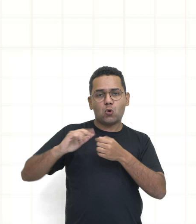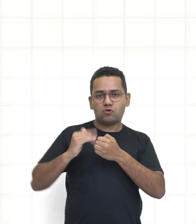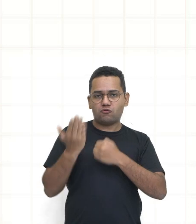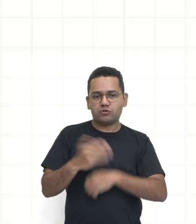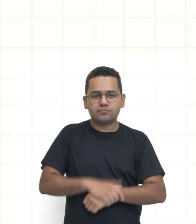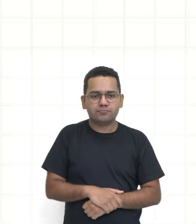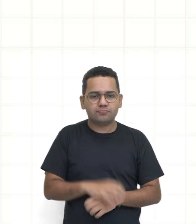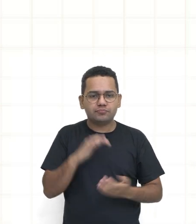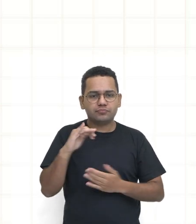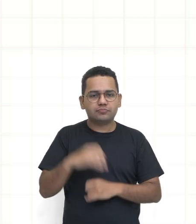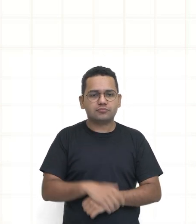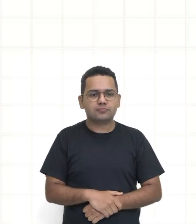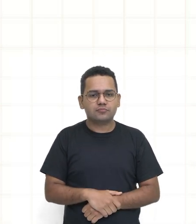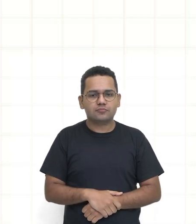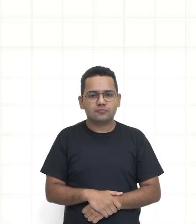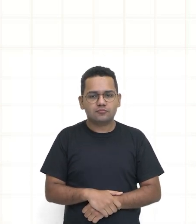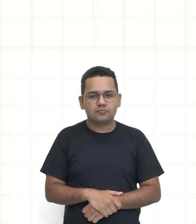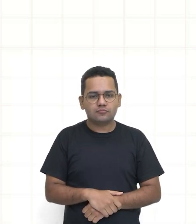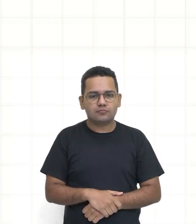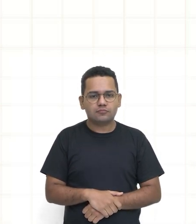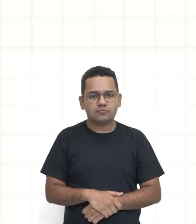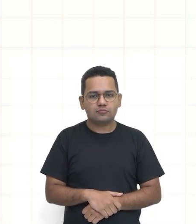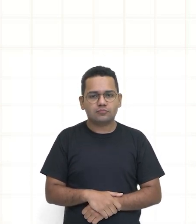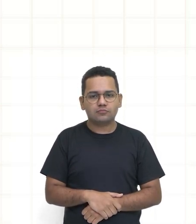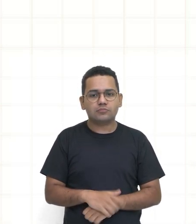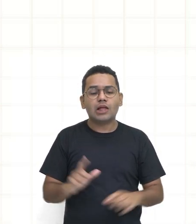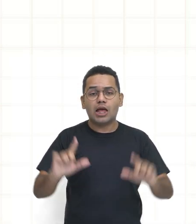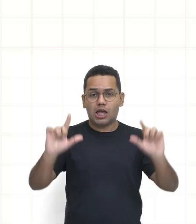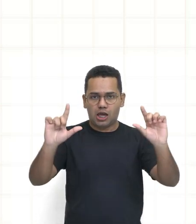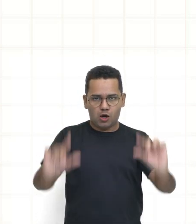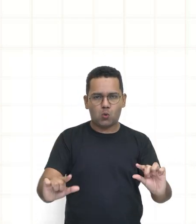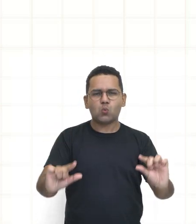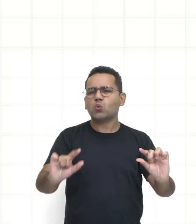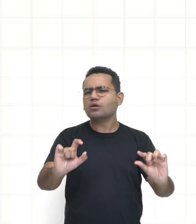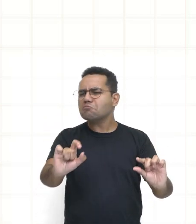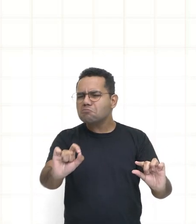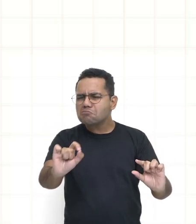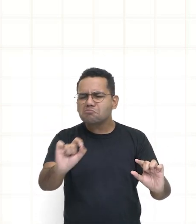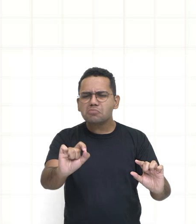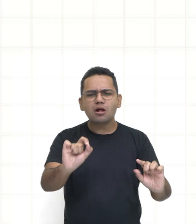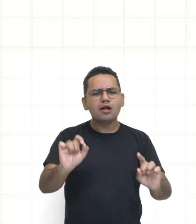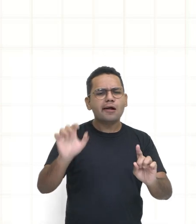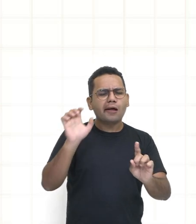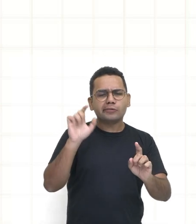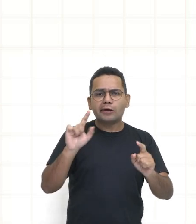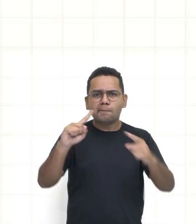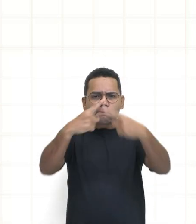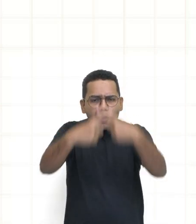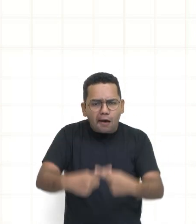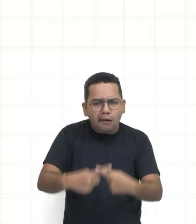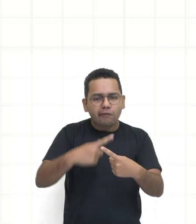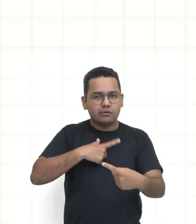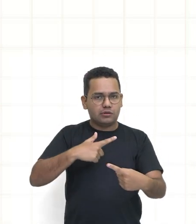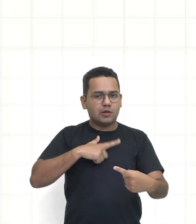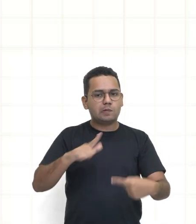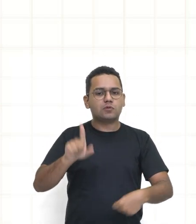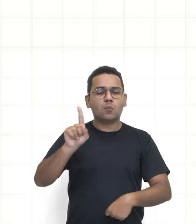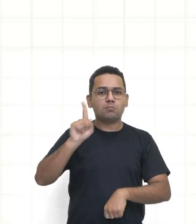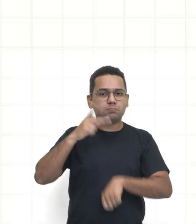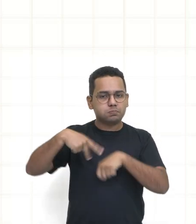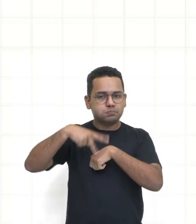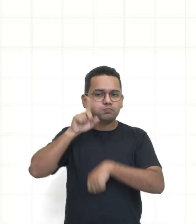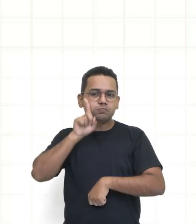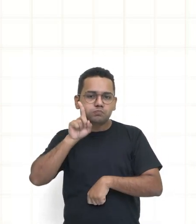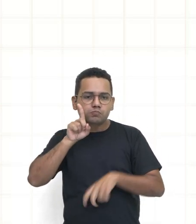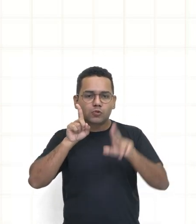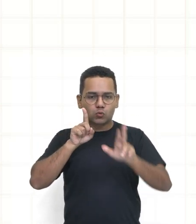das tensões entre Estados Unidos e União Soviética, certo? Durante a década de